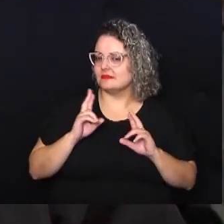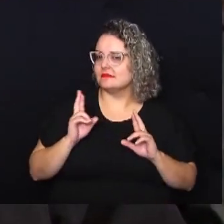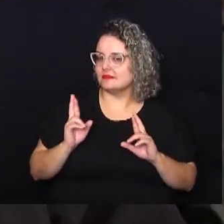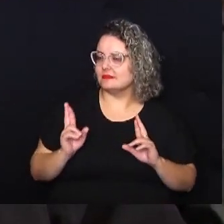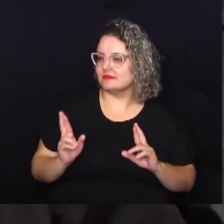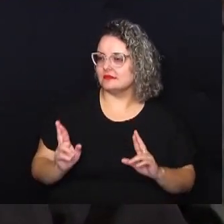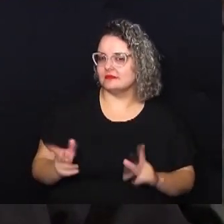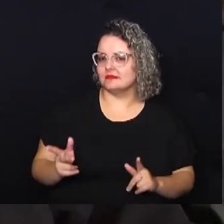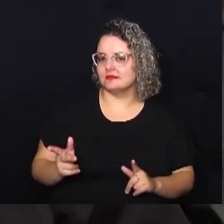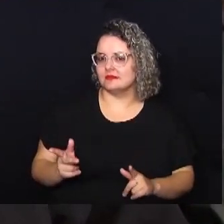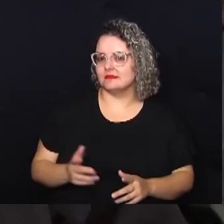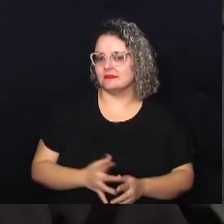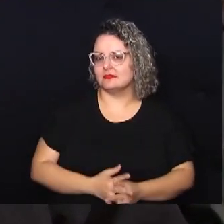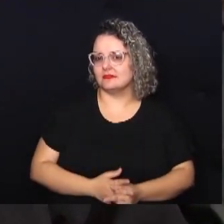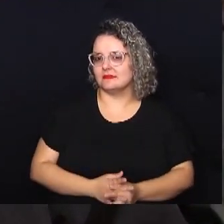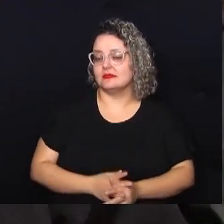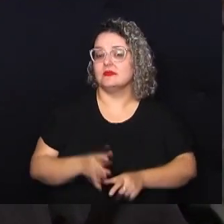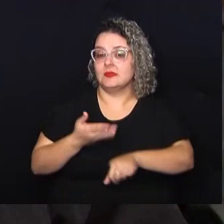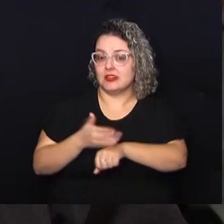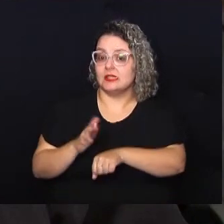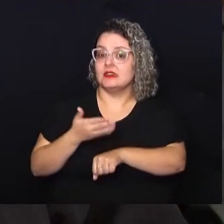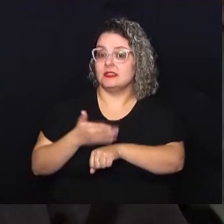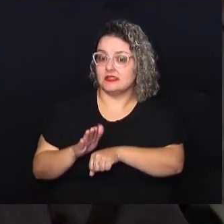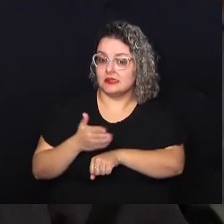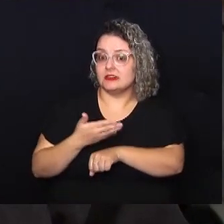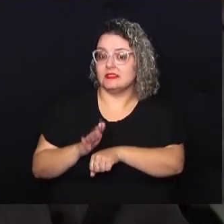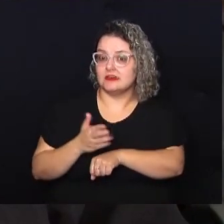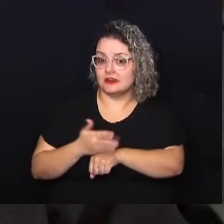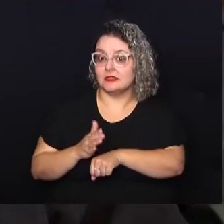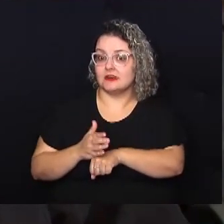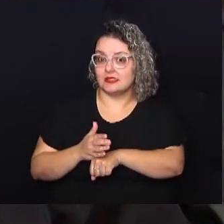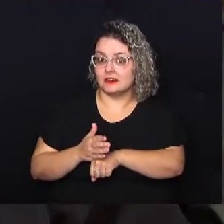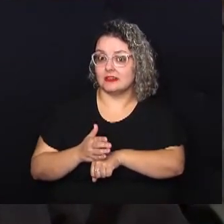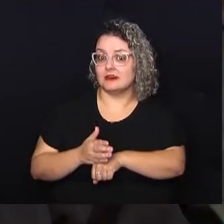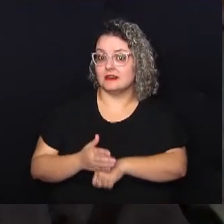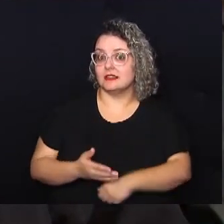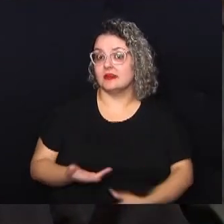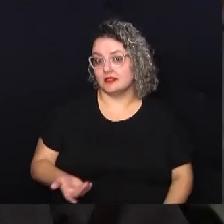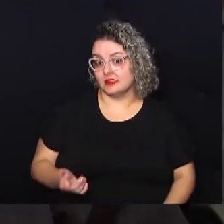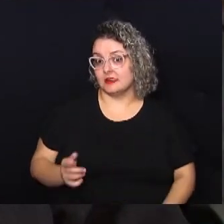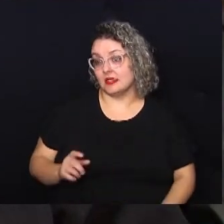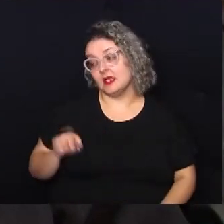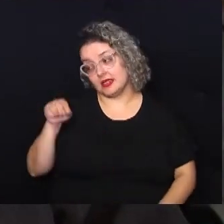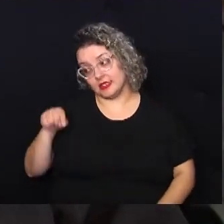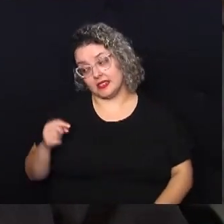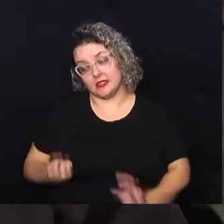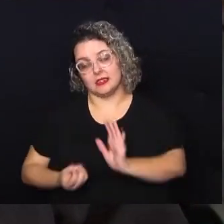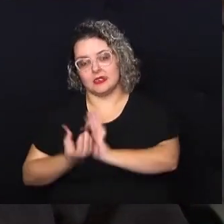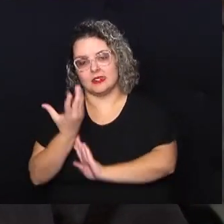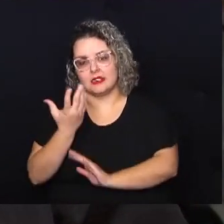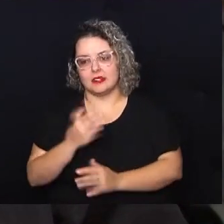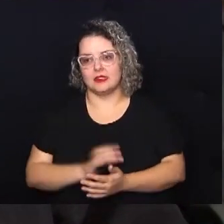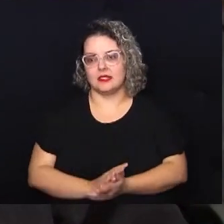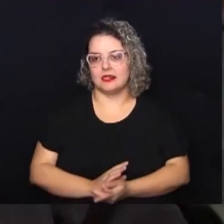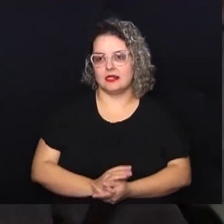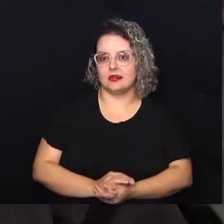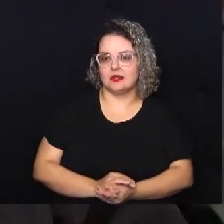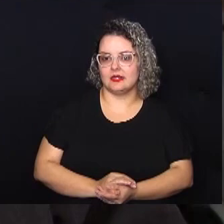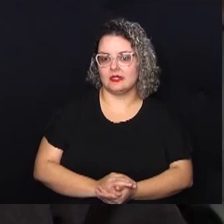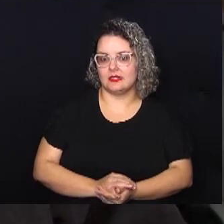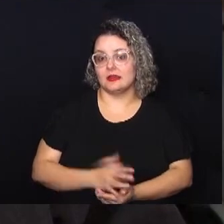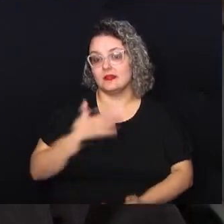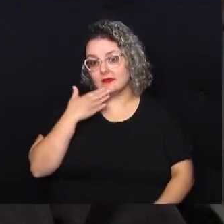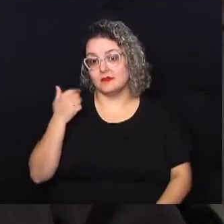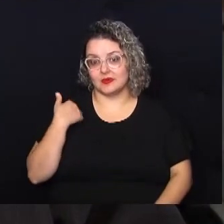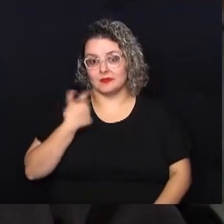Fica treinando, tocando instrumentos, que por sinal ele cria e fica melhor pra